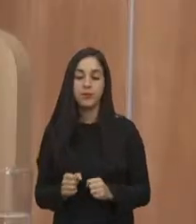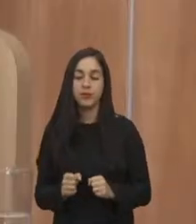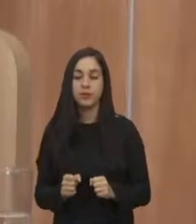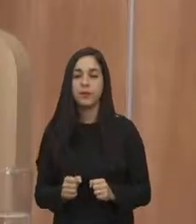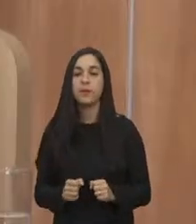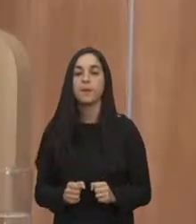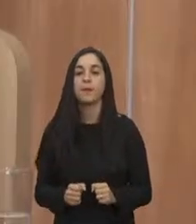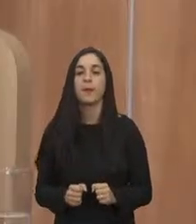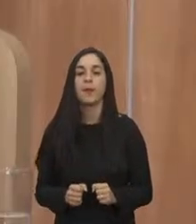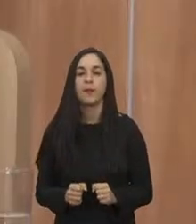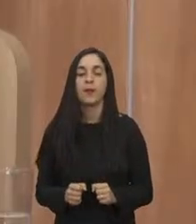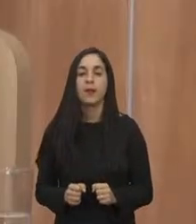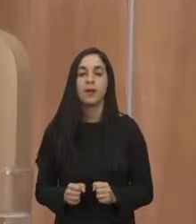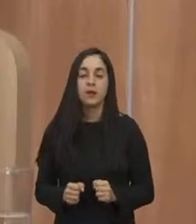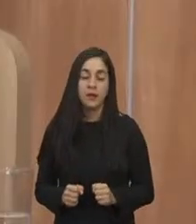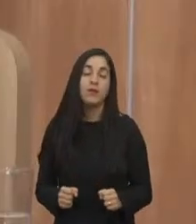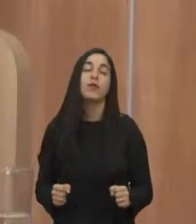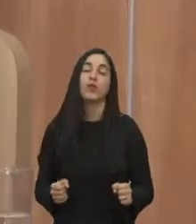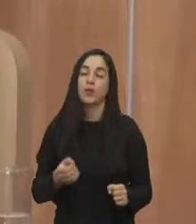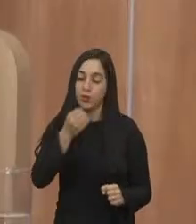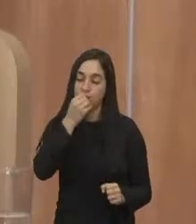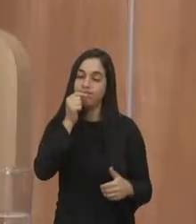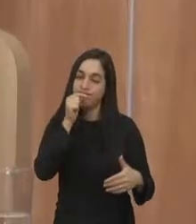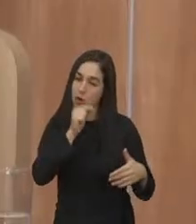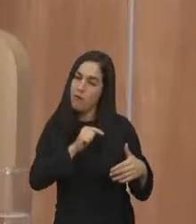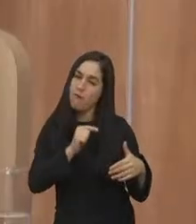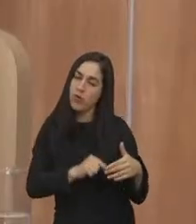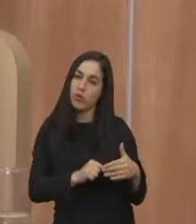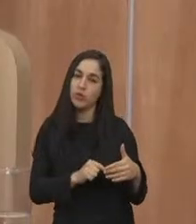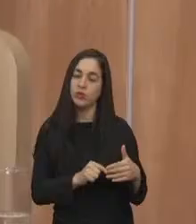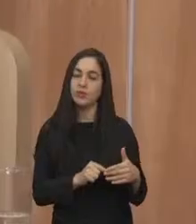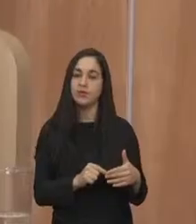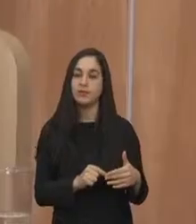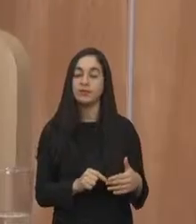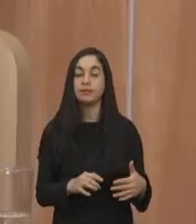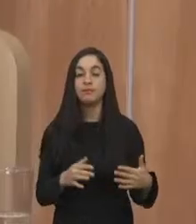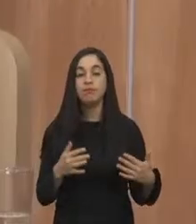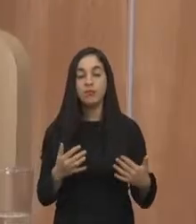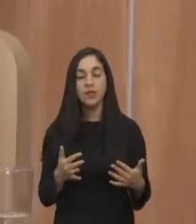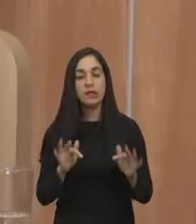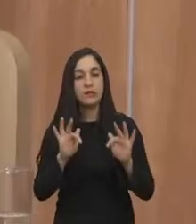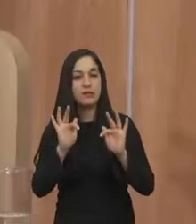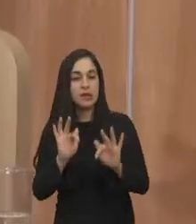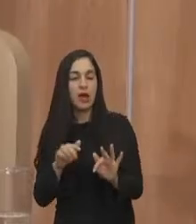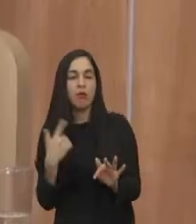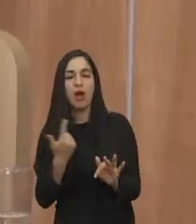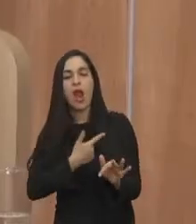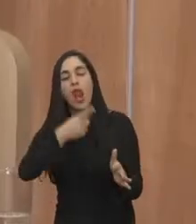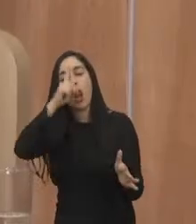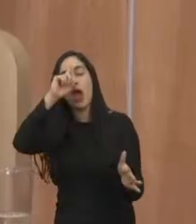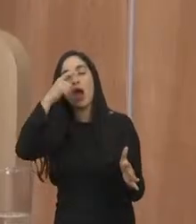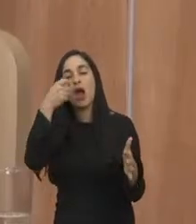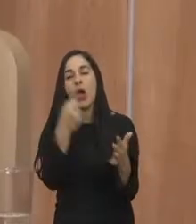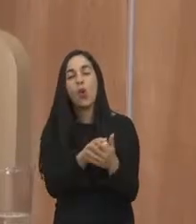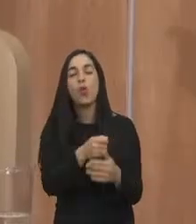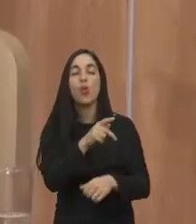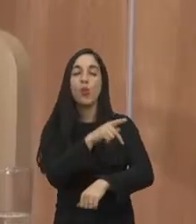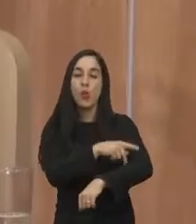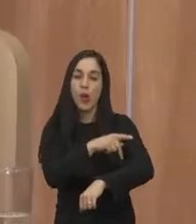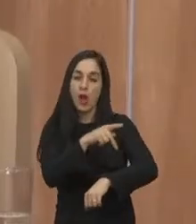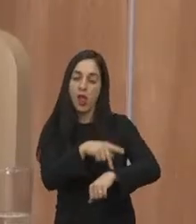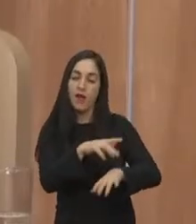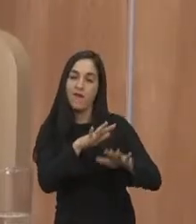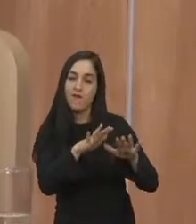Foi bem profundo. Mas aí, no final, a gente decidiu manter a pedagogia